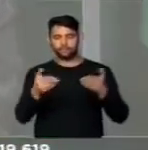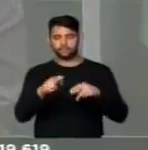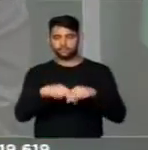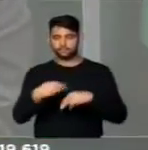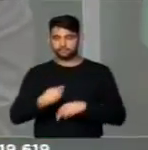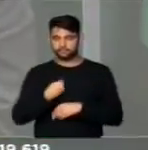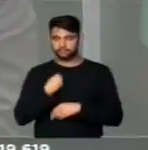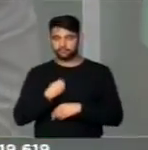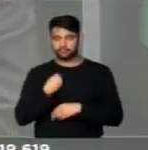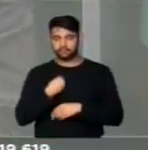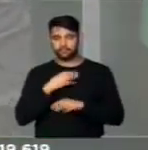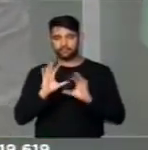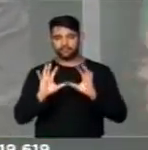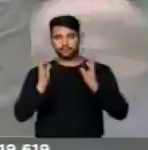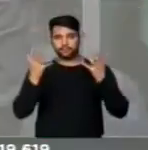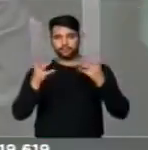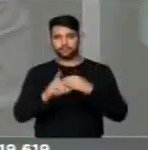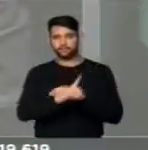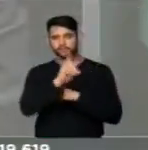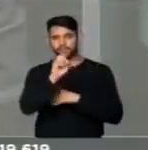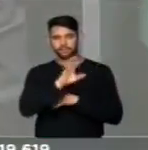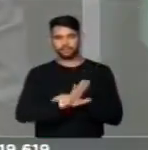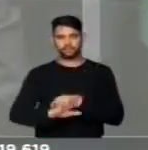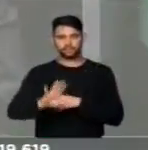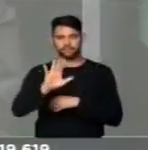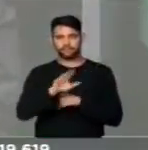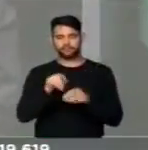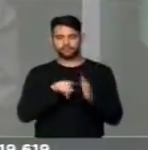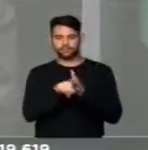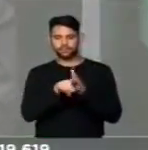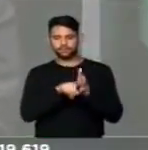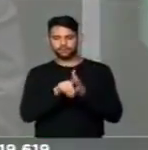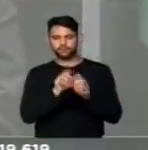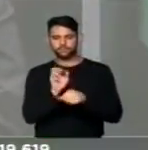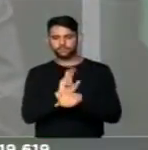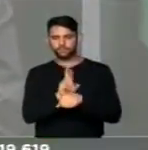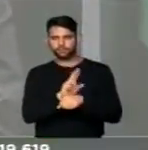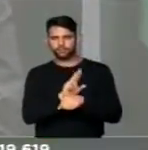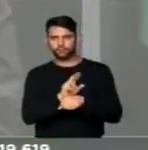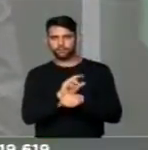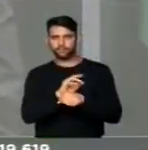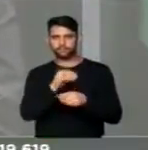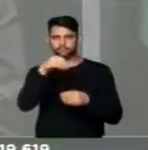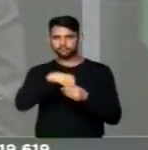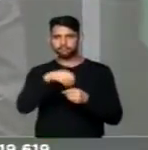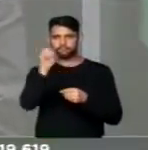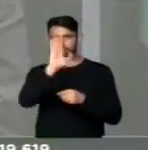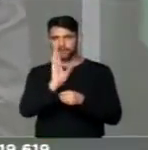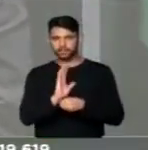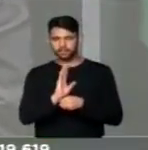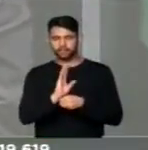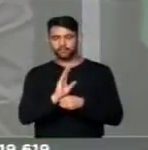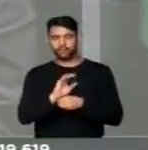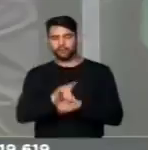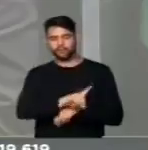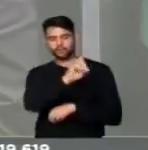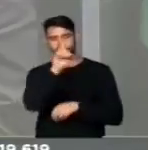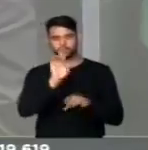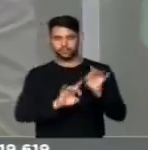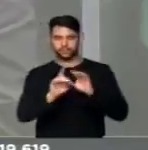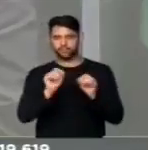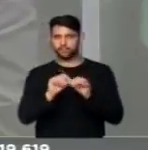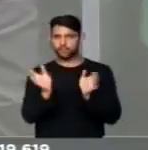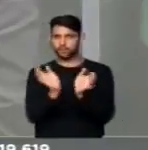portanto, comemora-se o Dia Nacional dos Auditores de Controle Externo do Brasil. A data escolhida